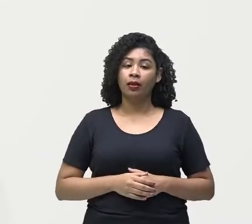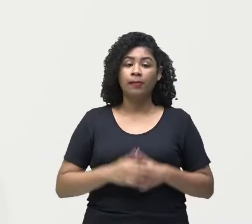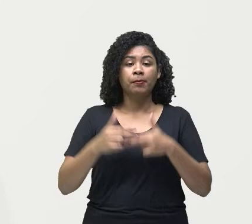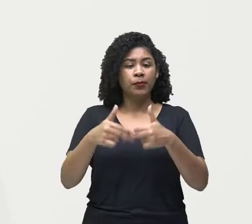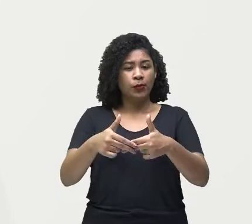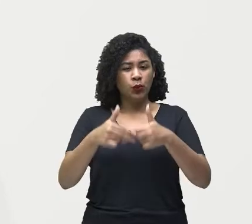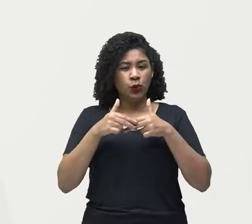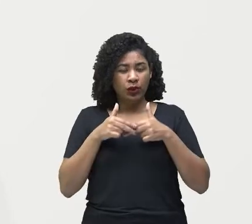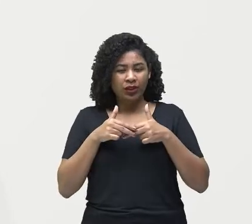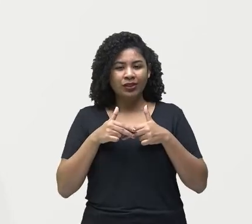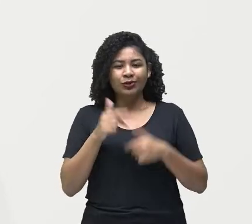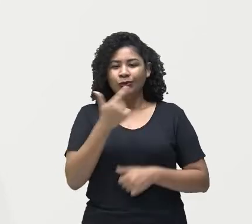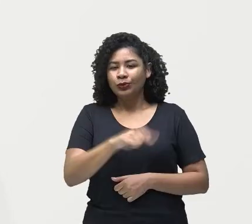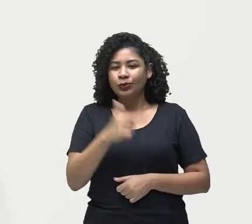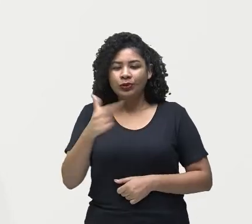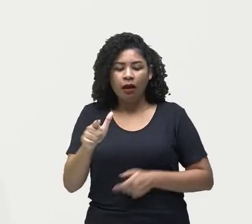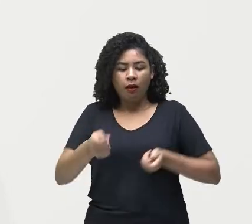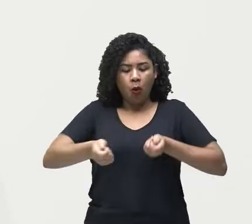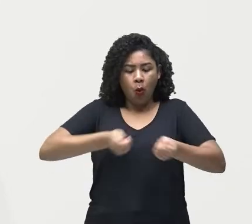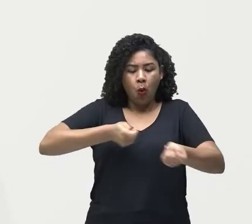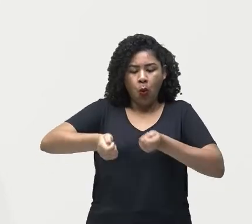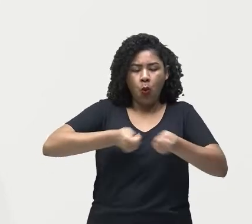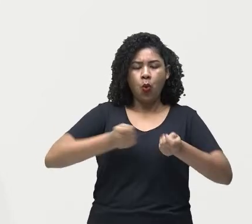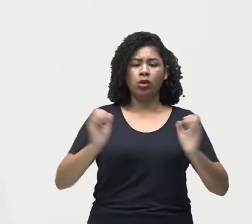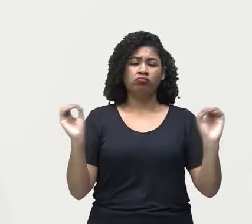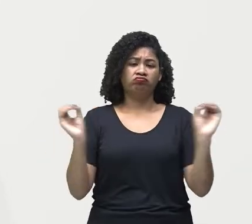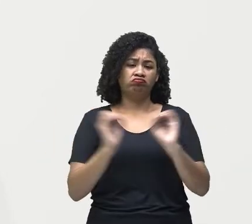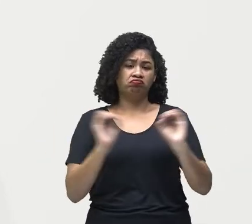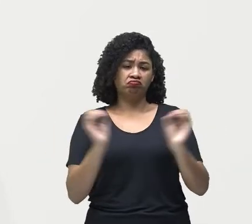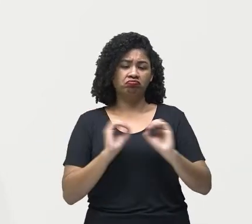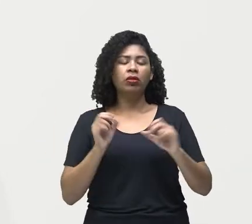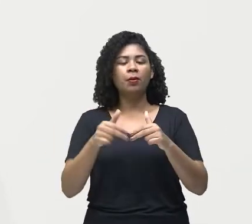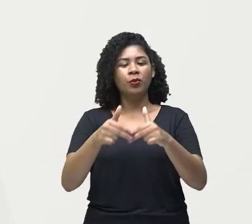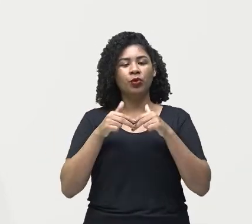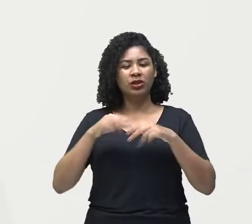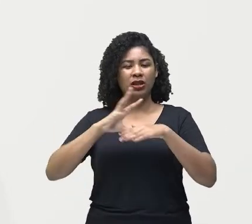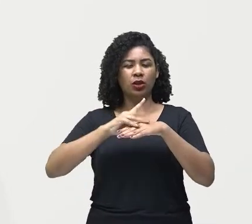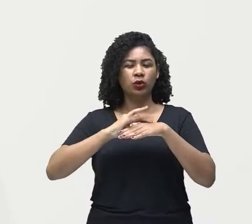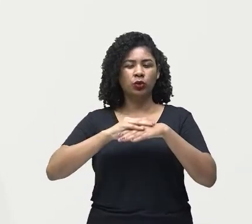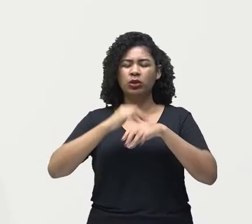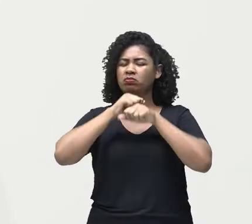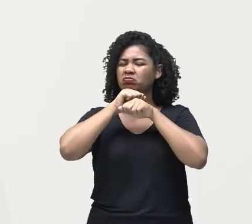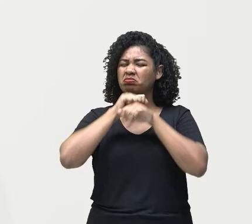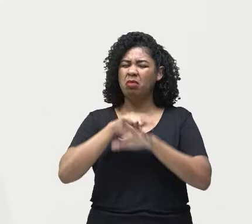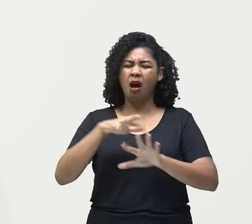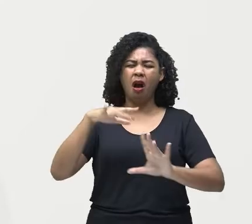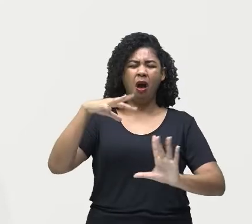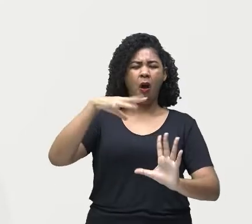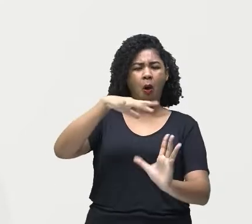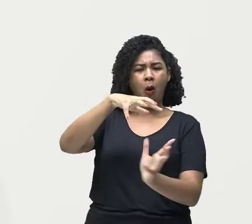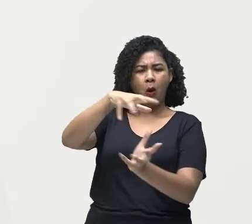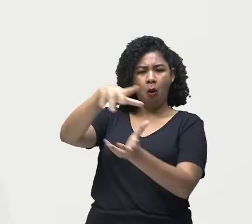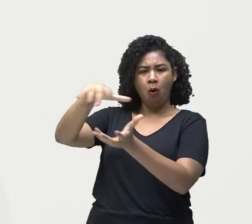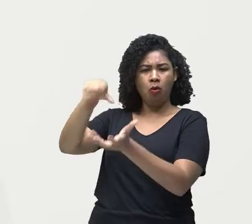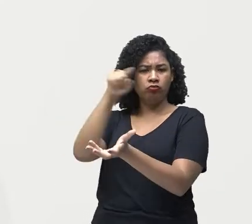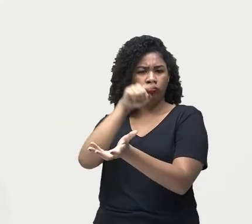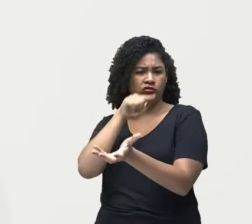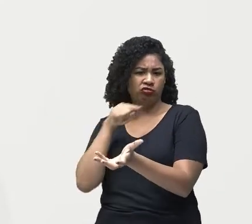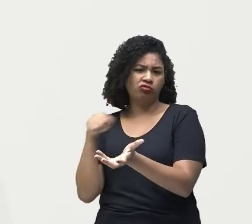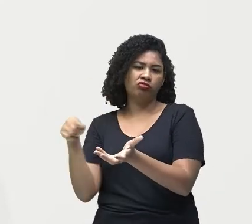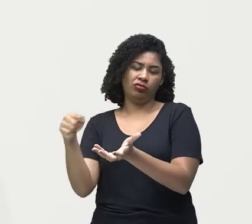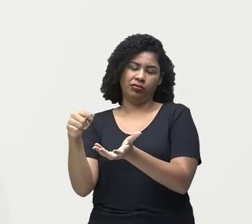tendo defesa, não tendo controle, essa doença consegue chegar em todo o mundo. Então,